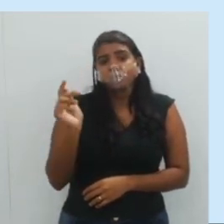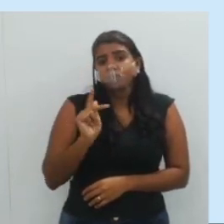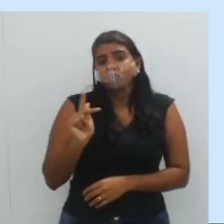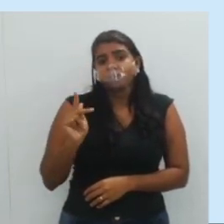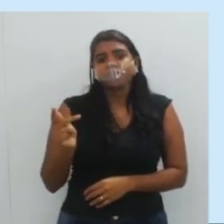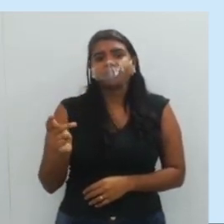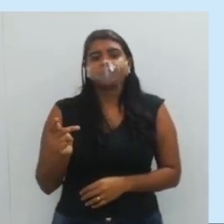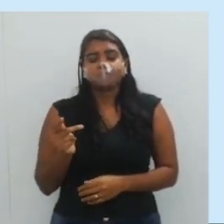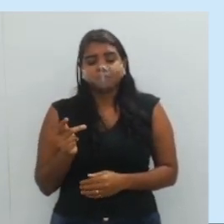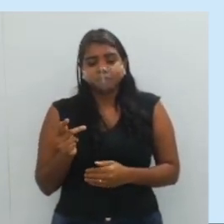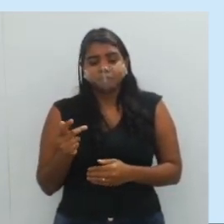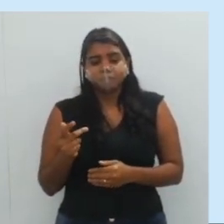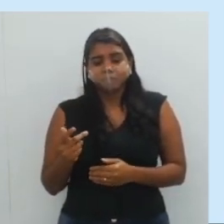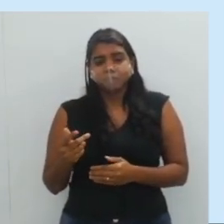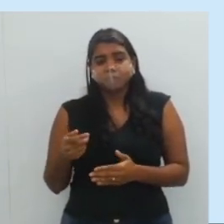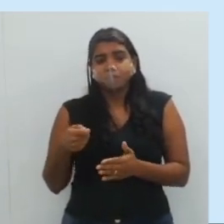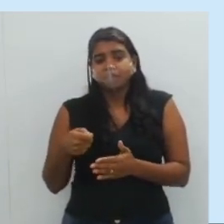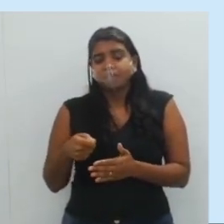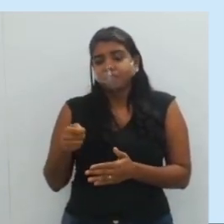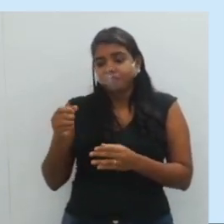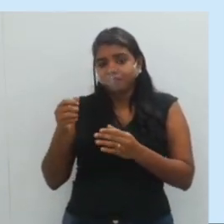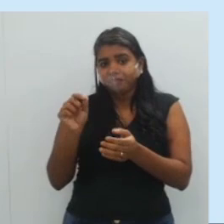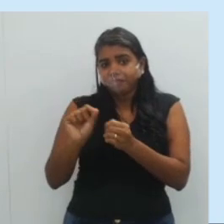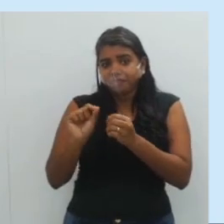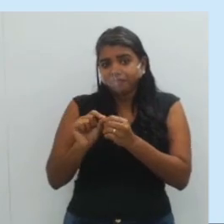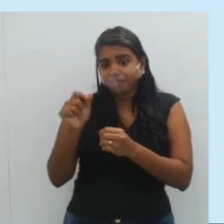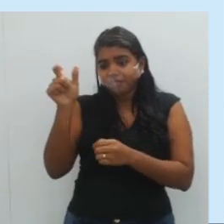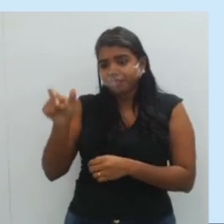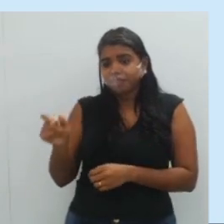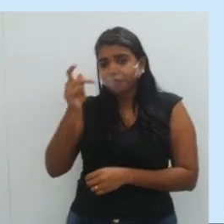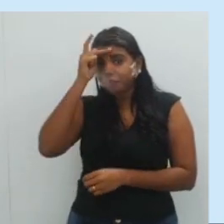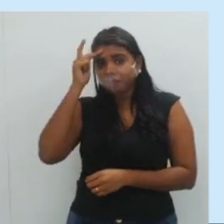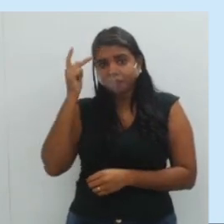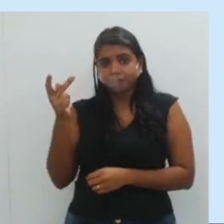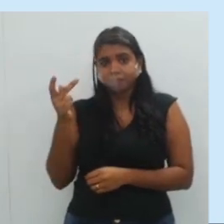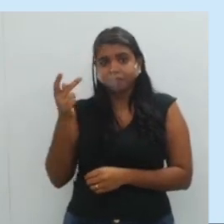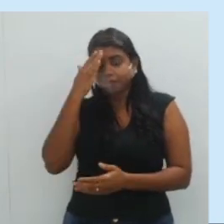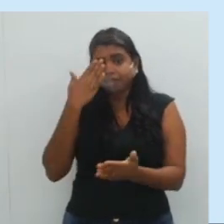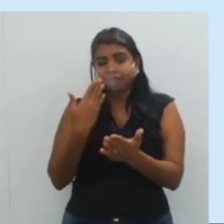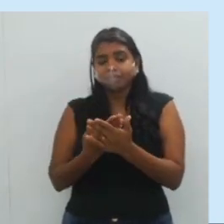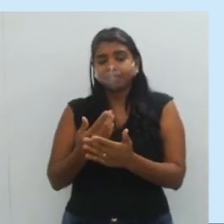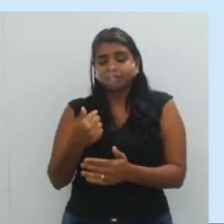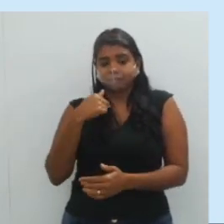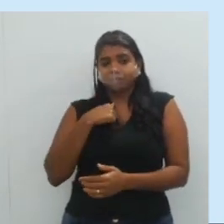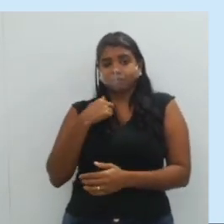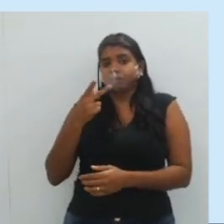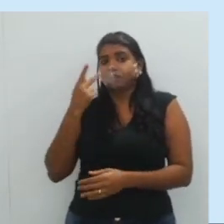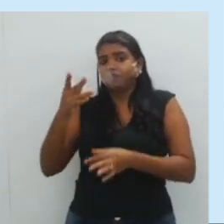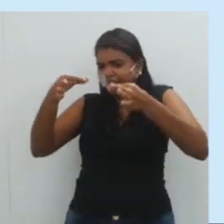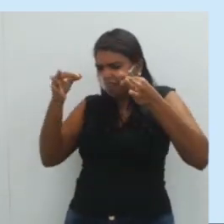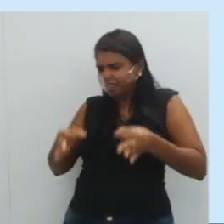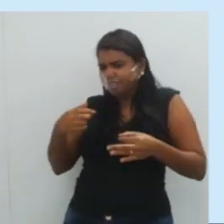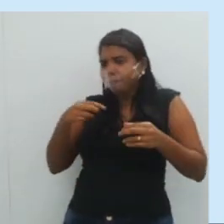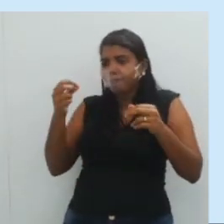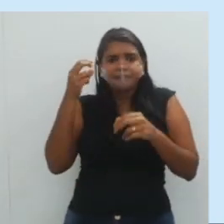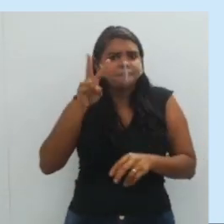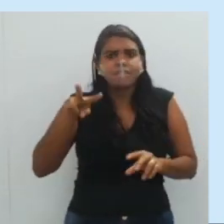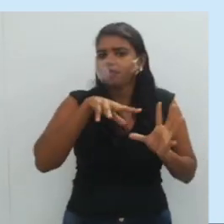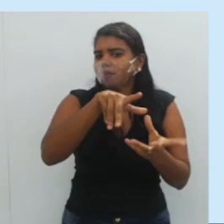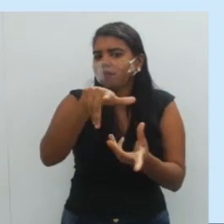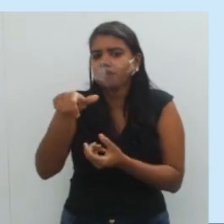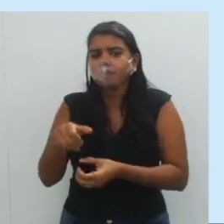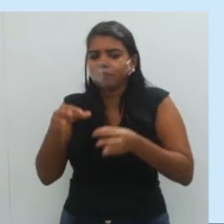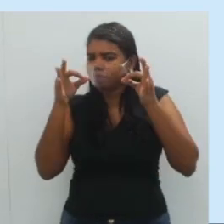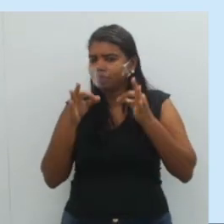se eu não tento convencer alguém de que eu sou apenas o correto, o meu pensamento é o correto, a minha visão de mundo